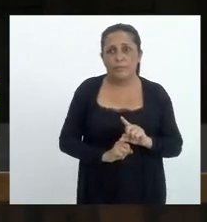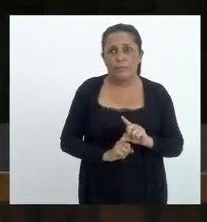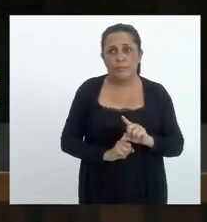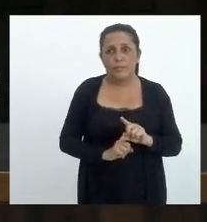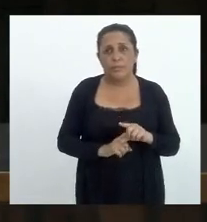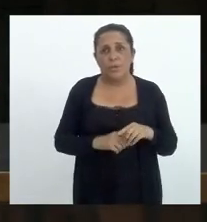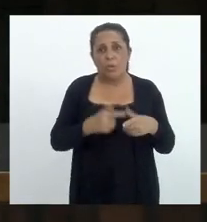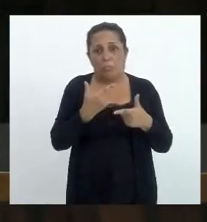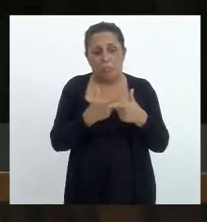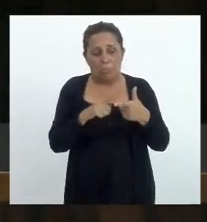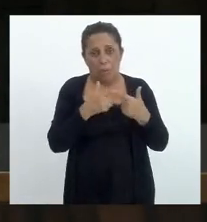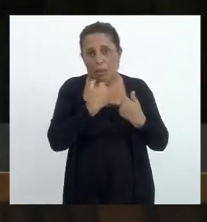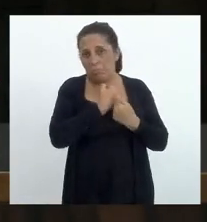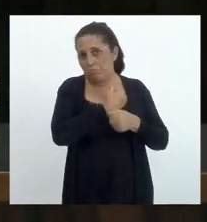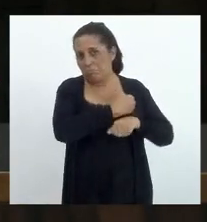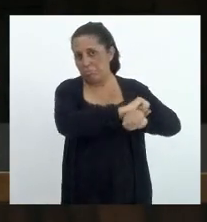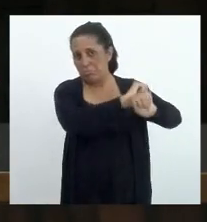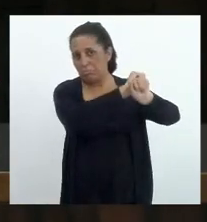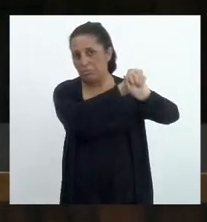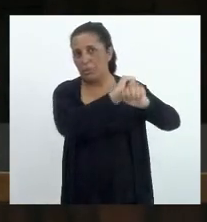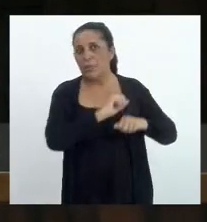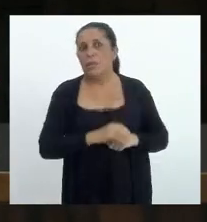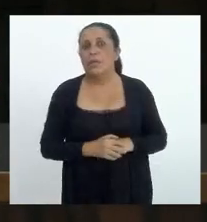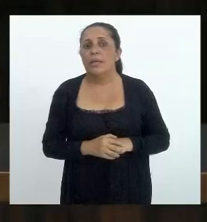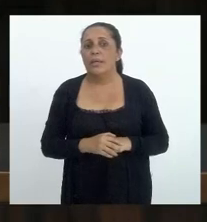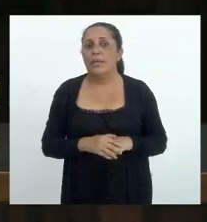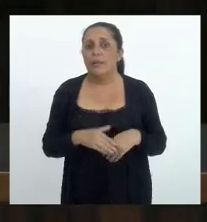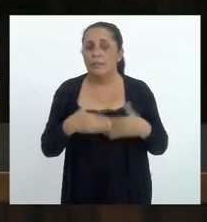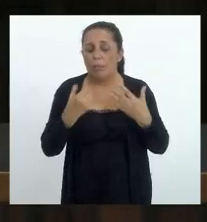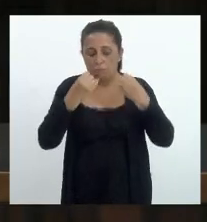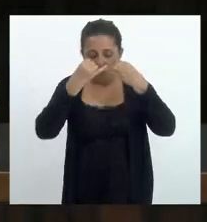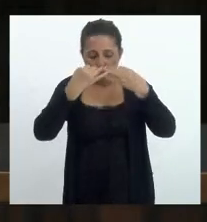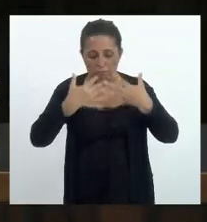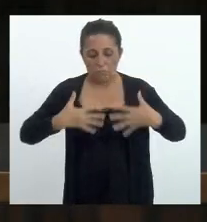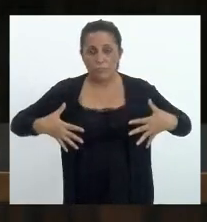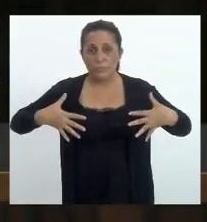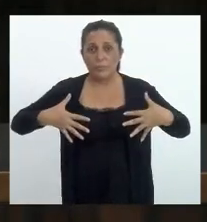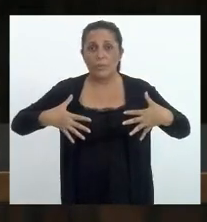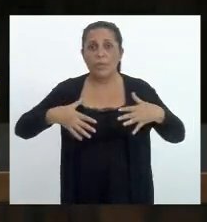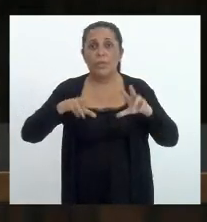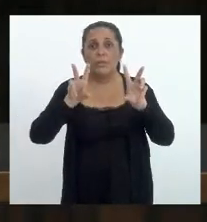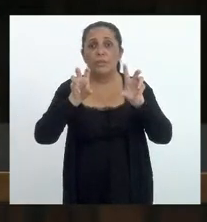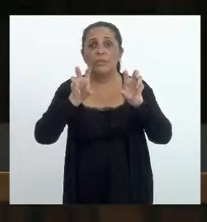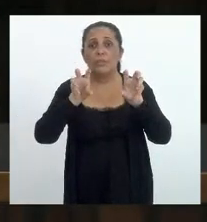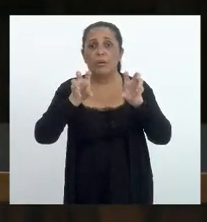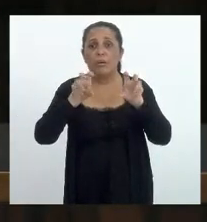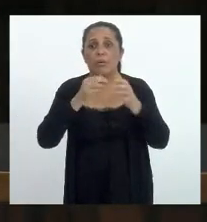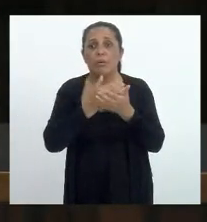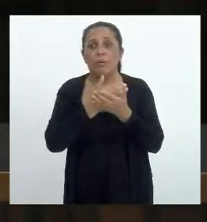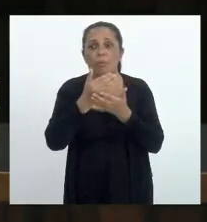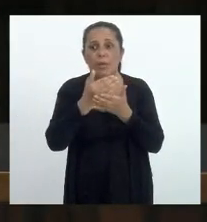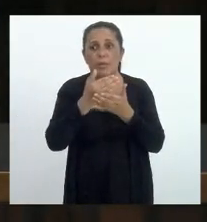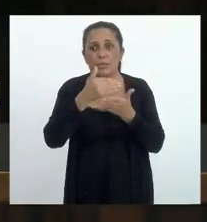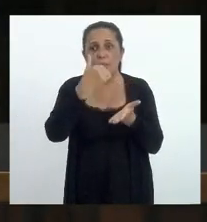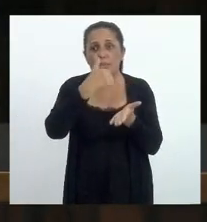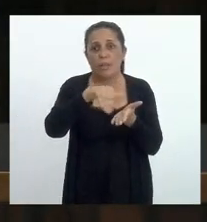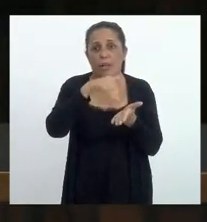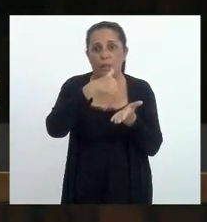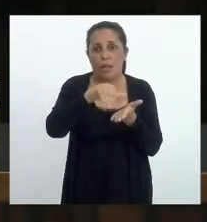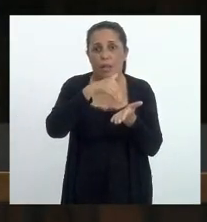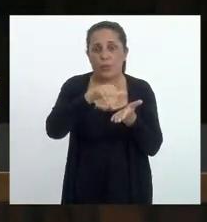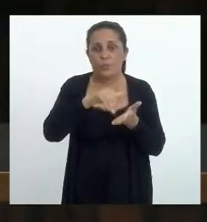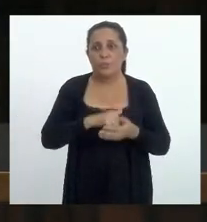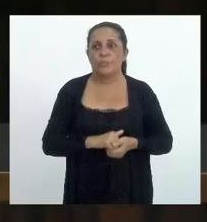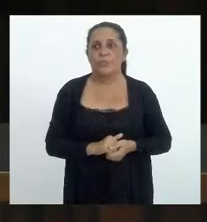o restante. Então, sintetizando, essas questões começam pelo secretário.